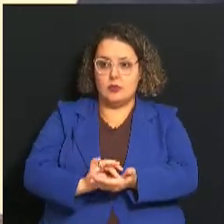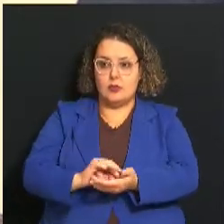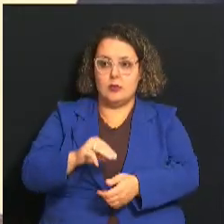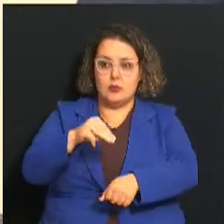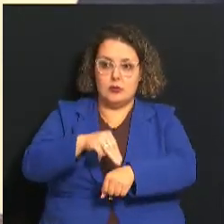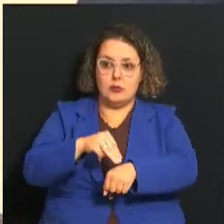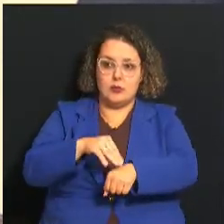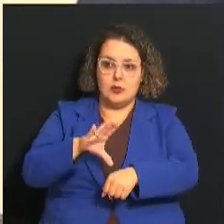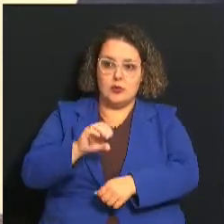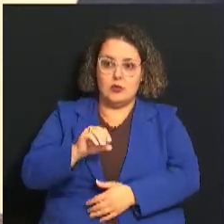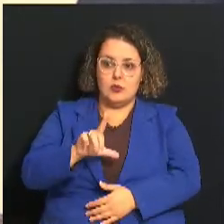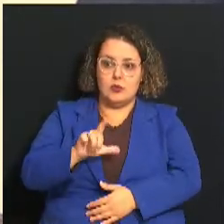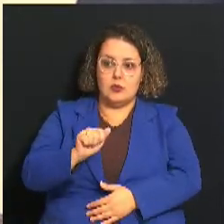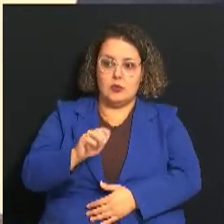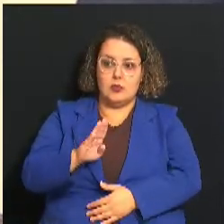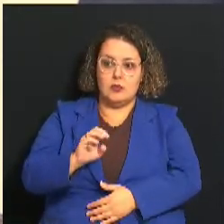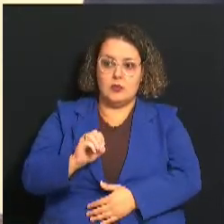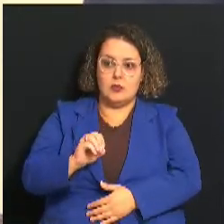colaboradores. Talvez